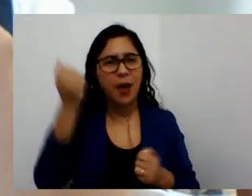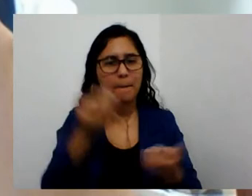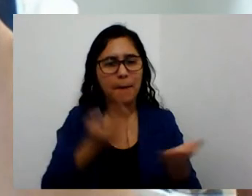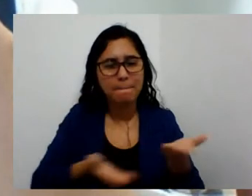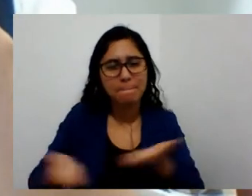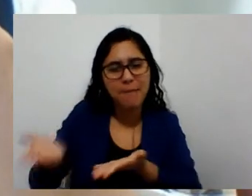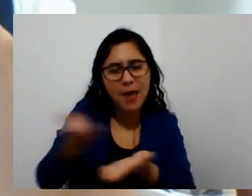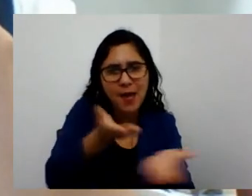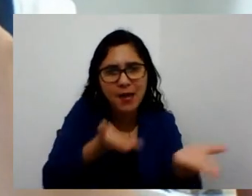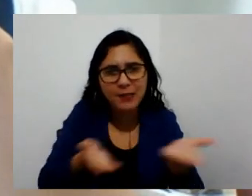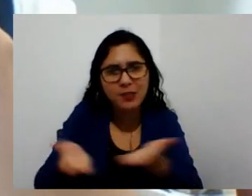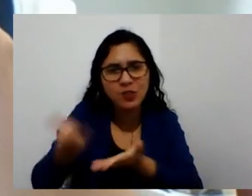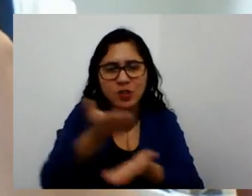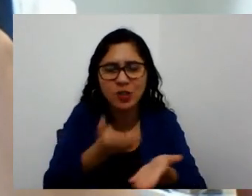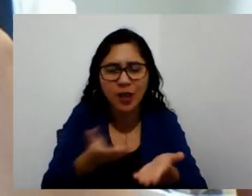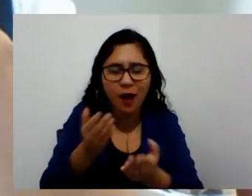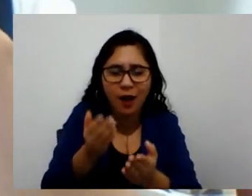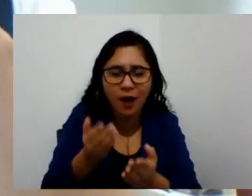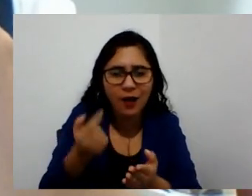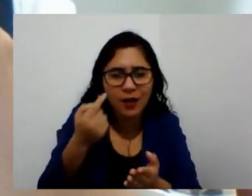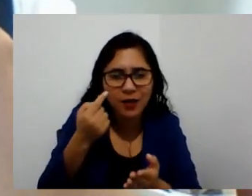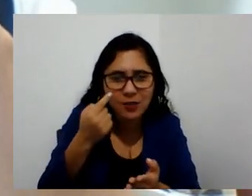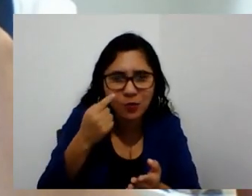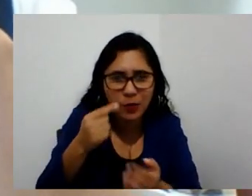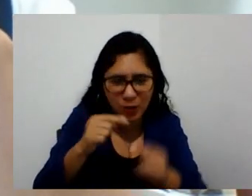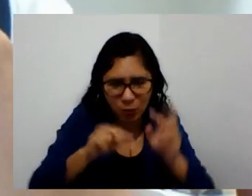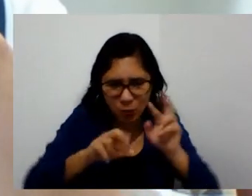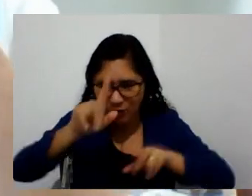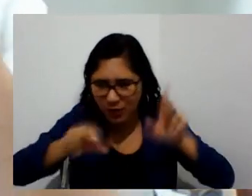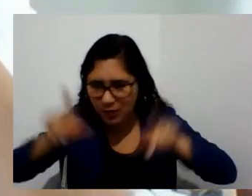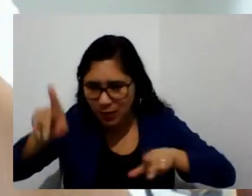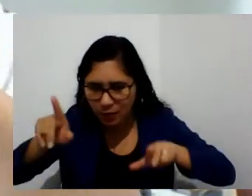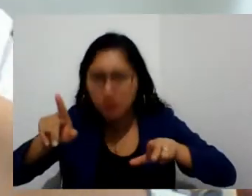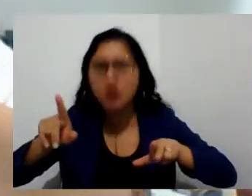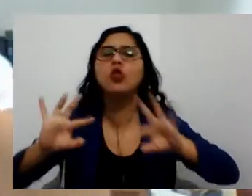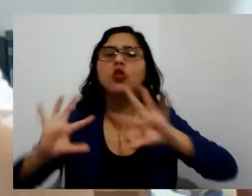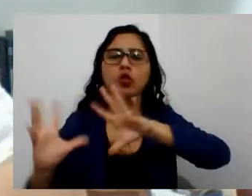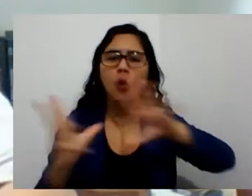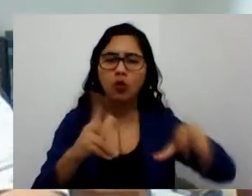e encontrar na diversidade um lugar para todos.